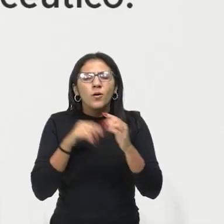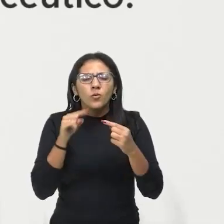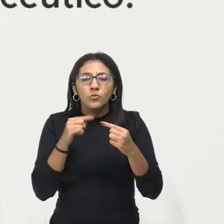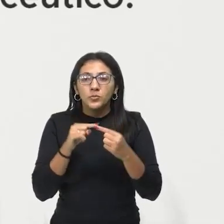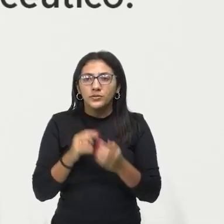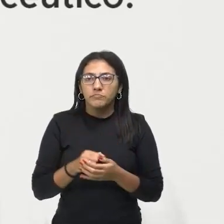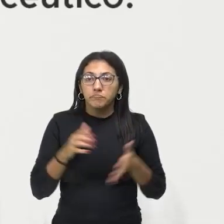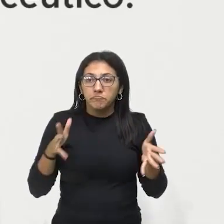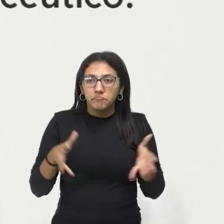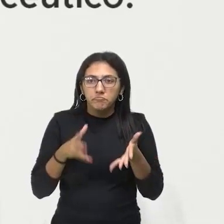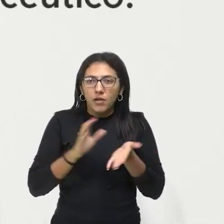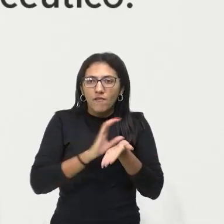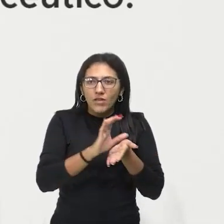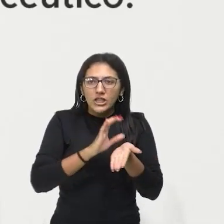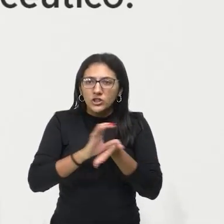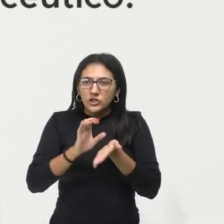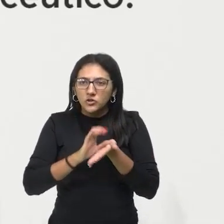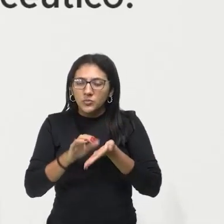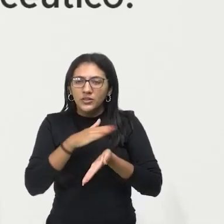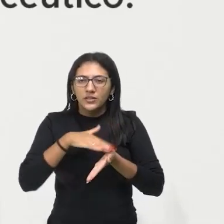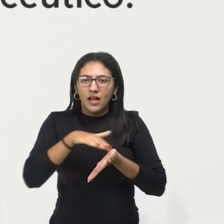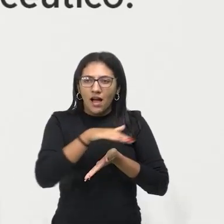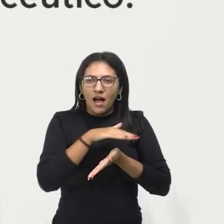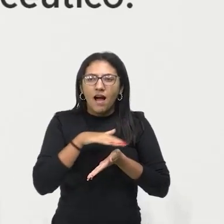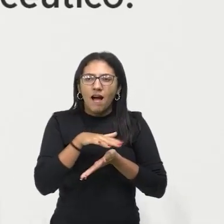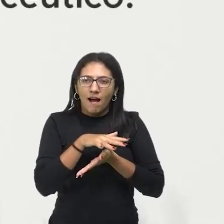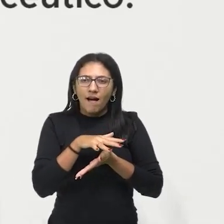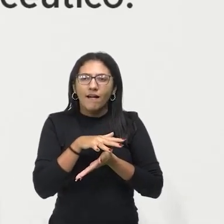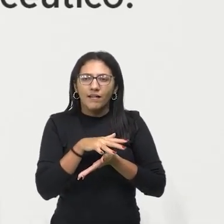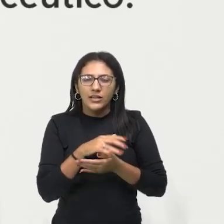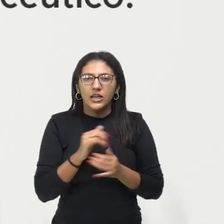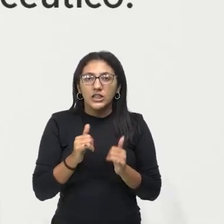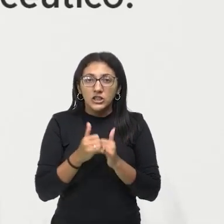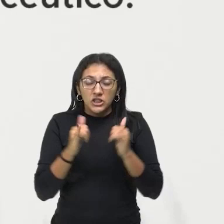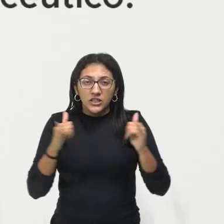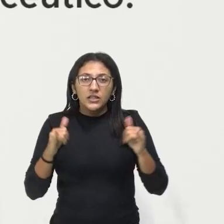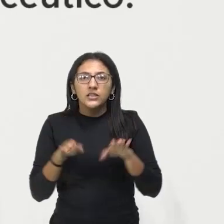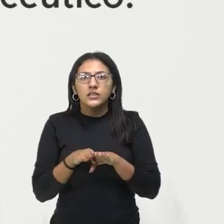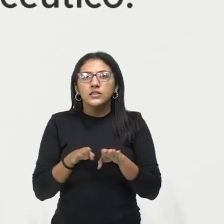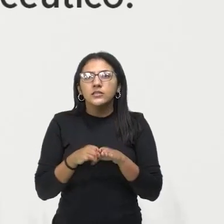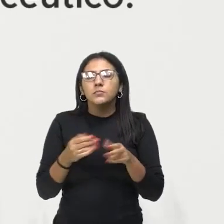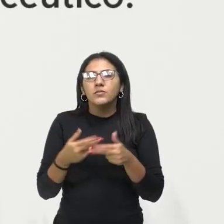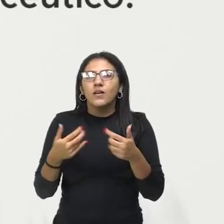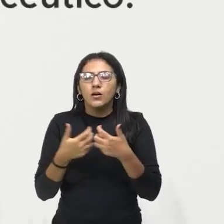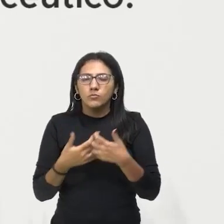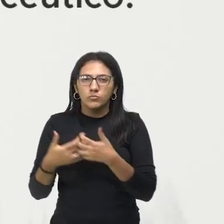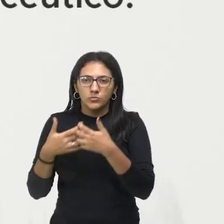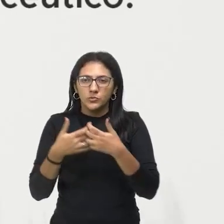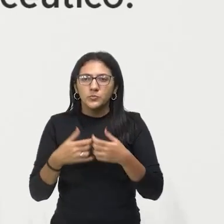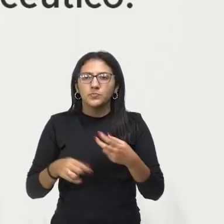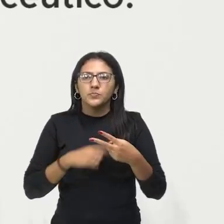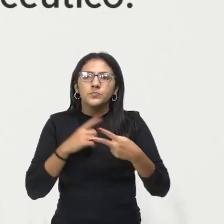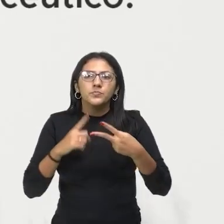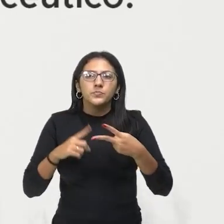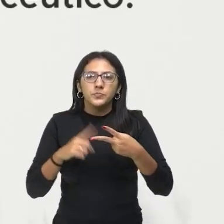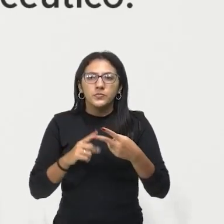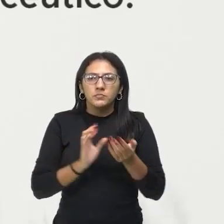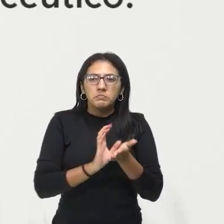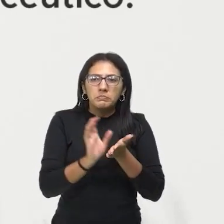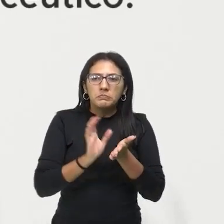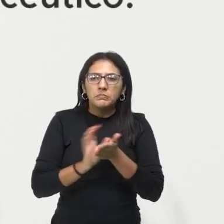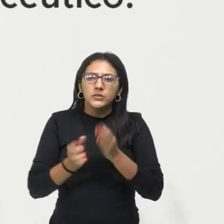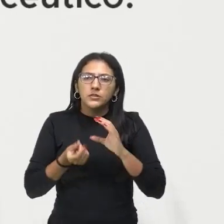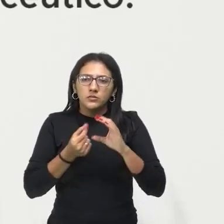nas estatais e nos setores de energia e transportes. Entrada maciça do capital estrangeiro em